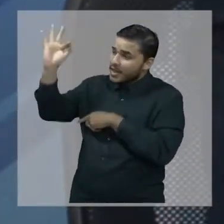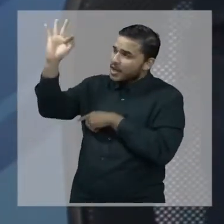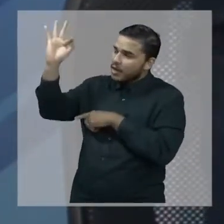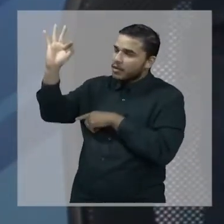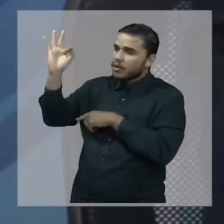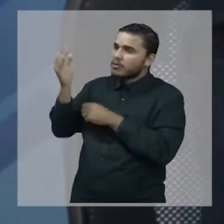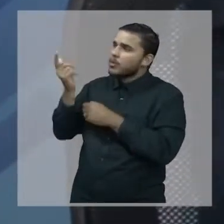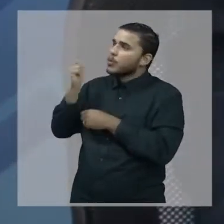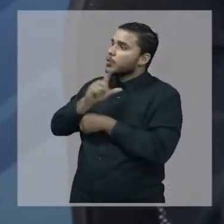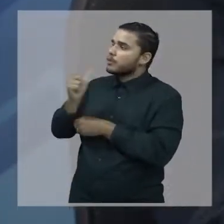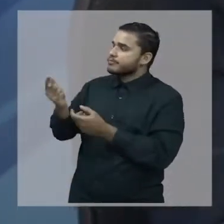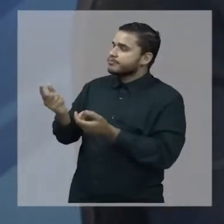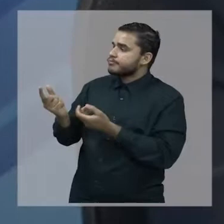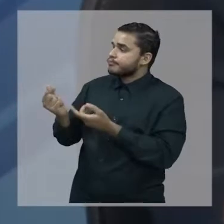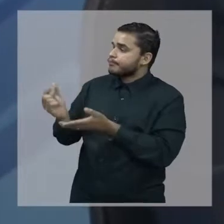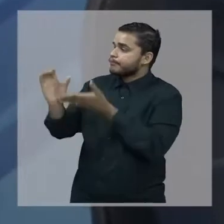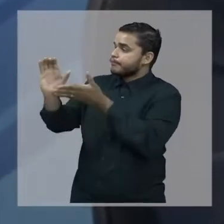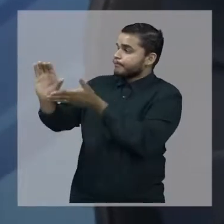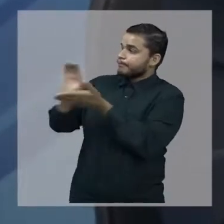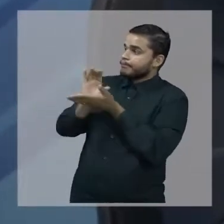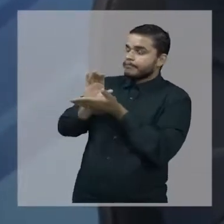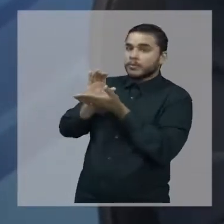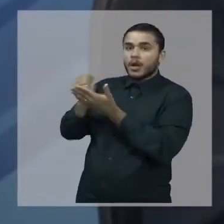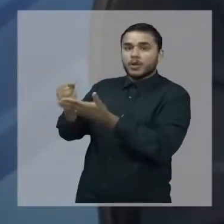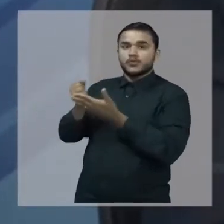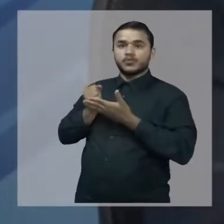União Brasília, né? Que favoreça